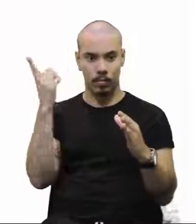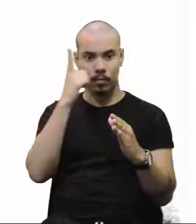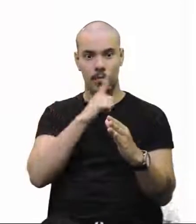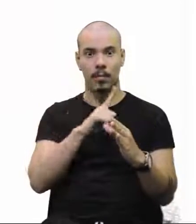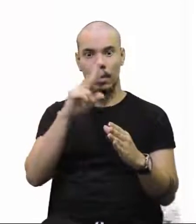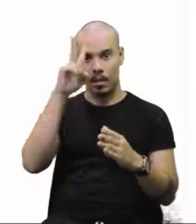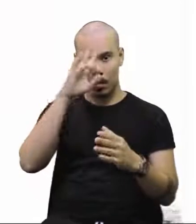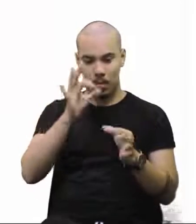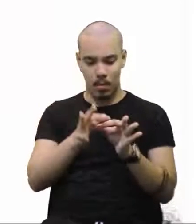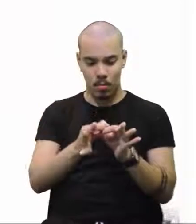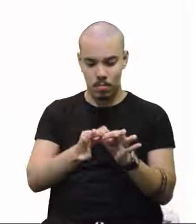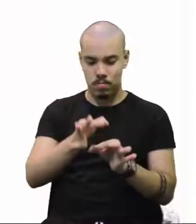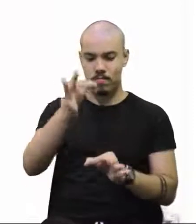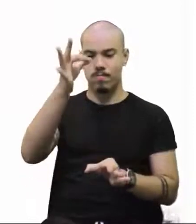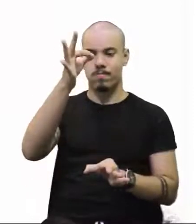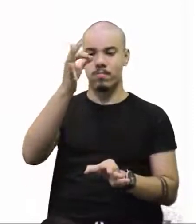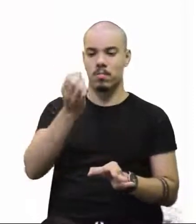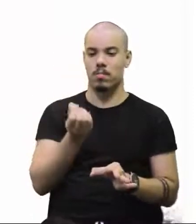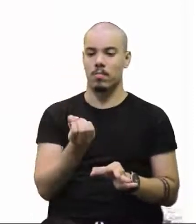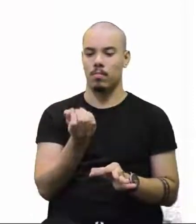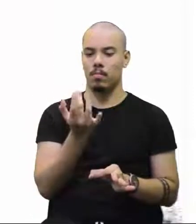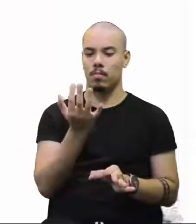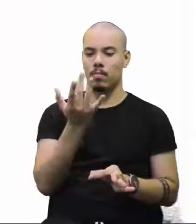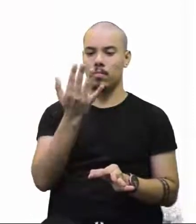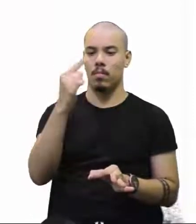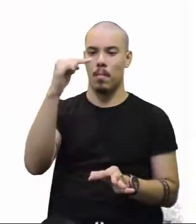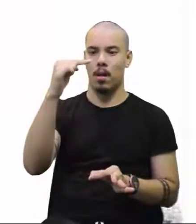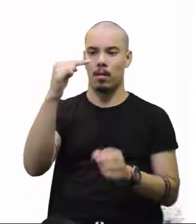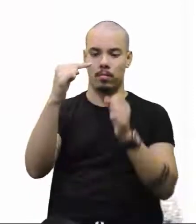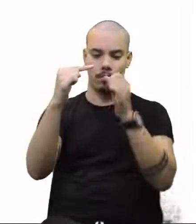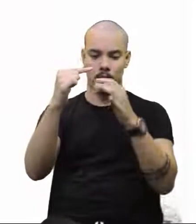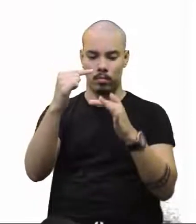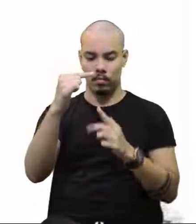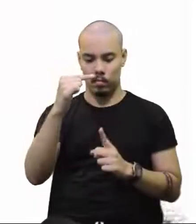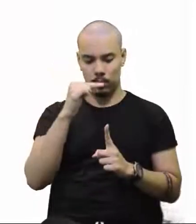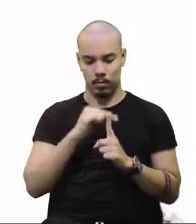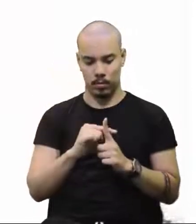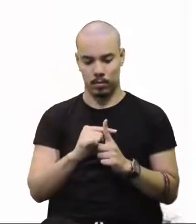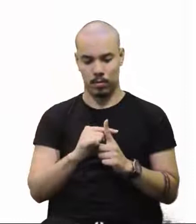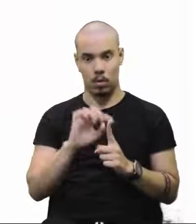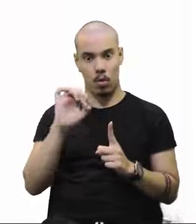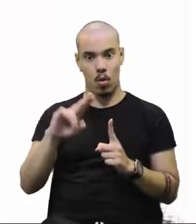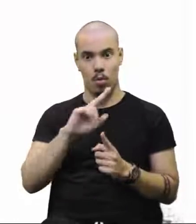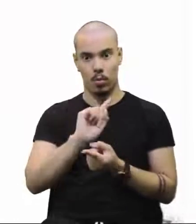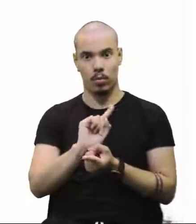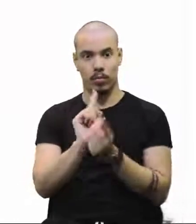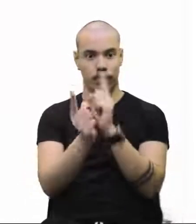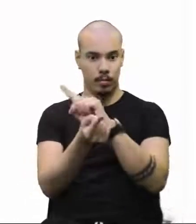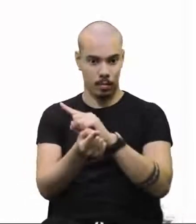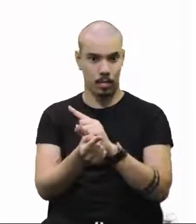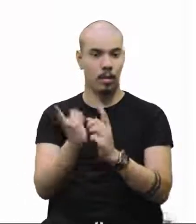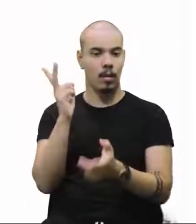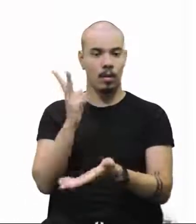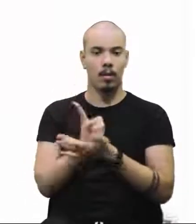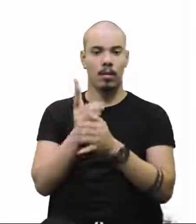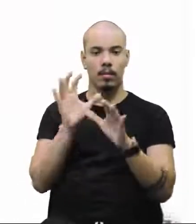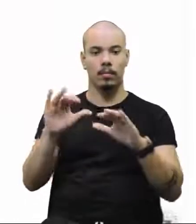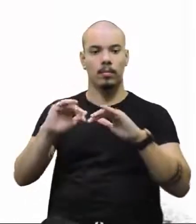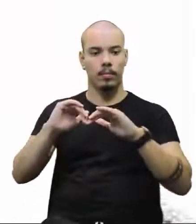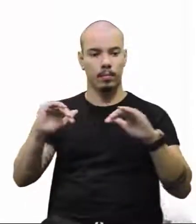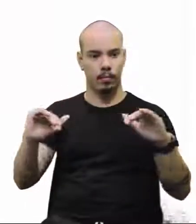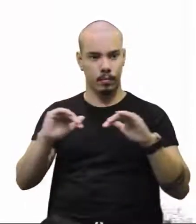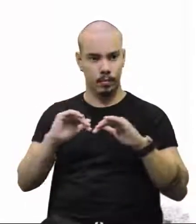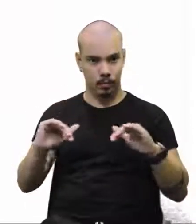da barra, polarizando, fazendo ela parecer uma pilha. Ao mesmo tempo em que se inicia a separação